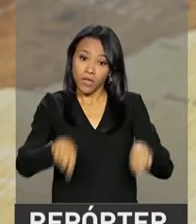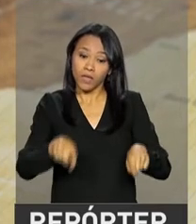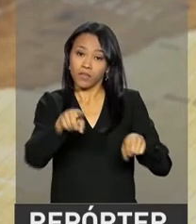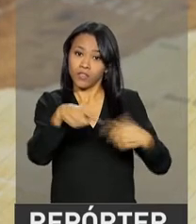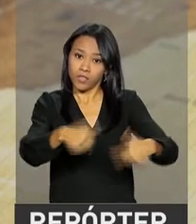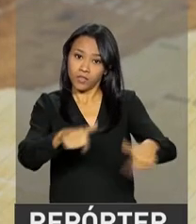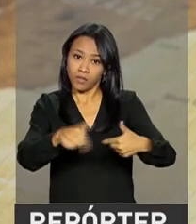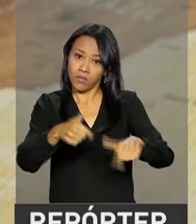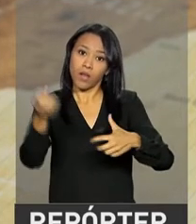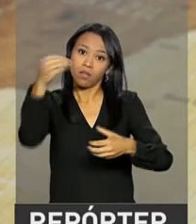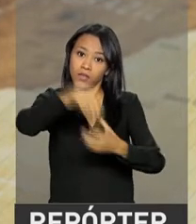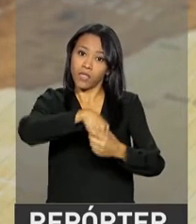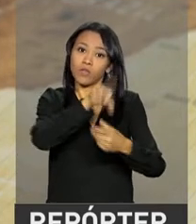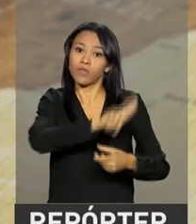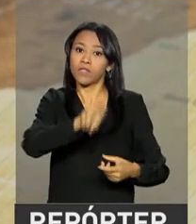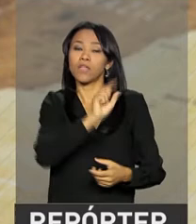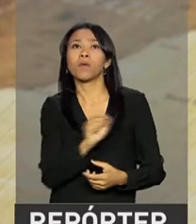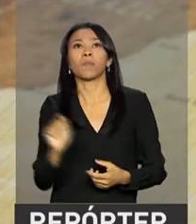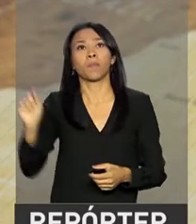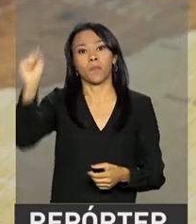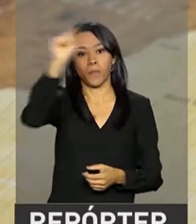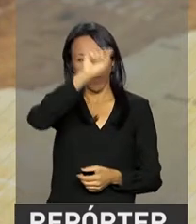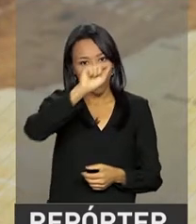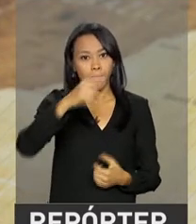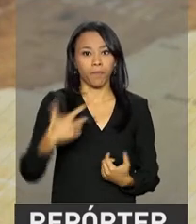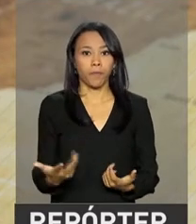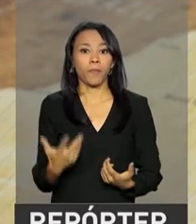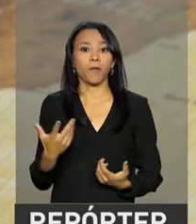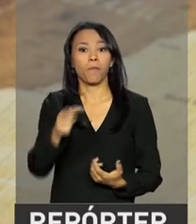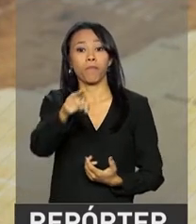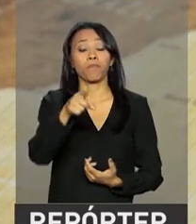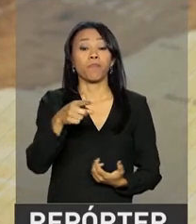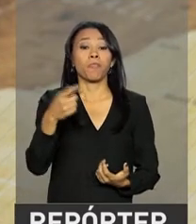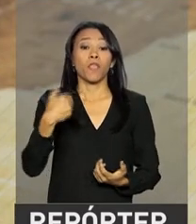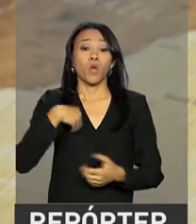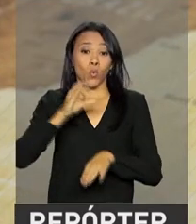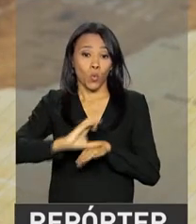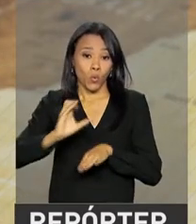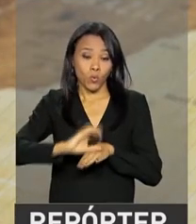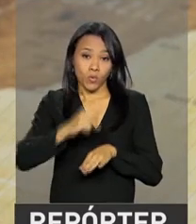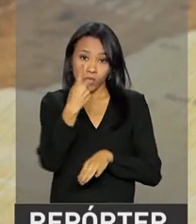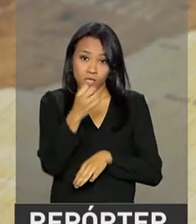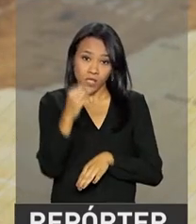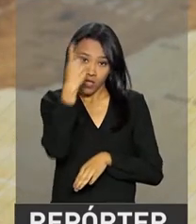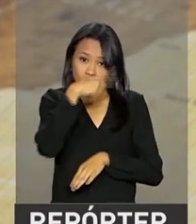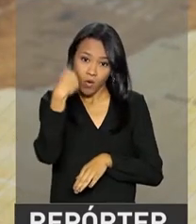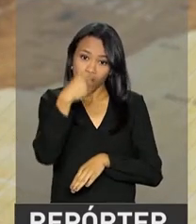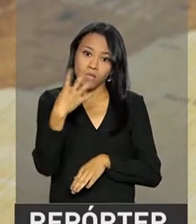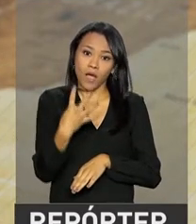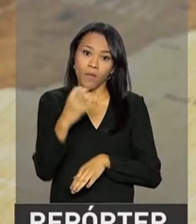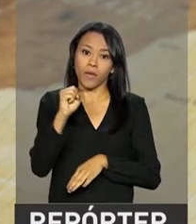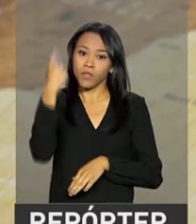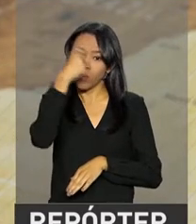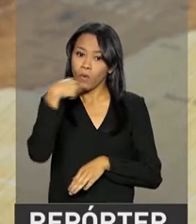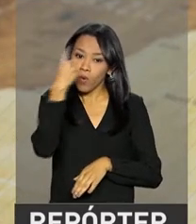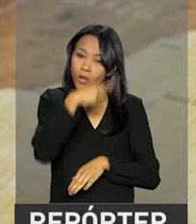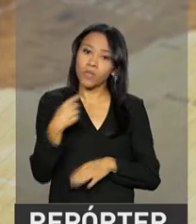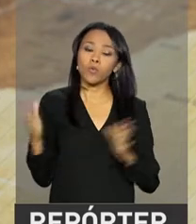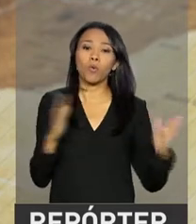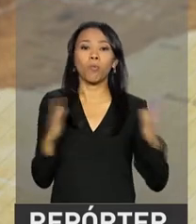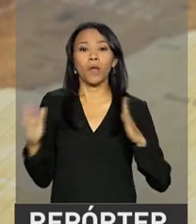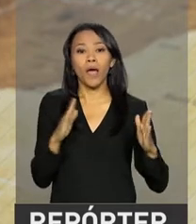de universidades federais cadastradas para cursos de 16 horas a 48 horas o prazo de